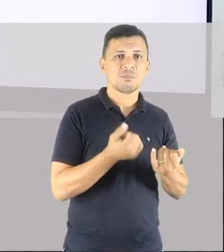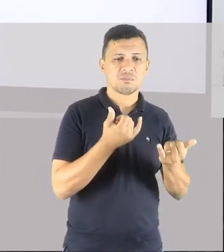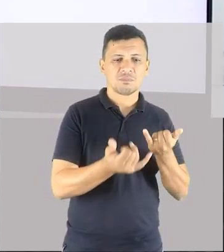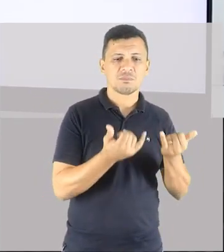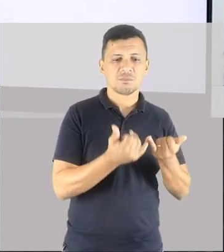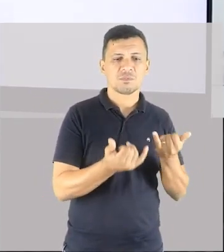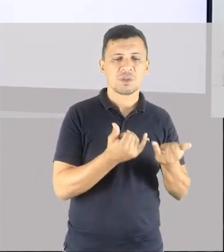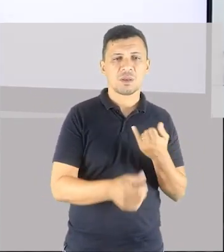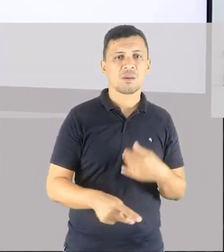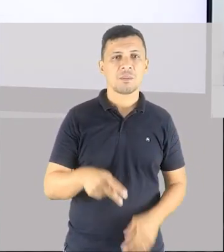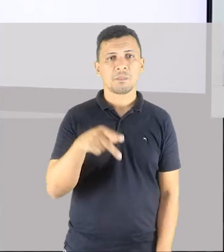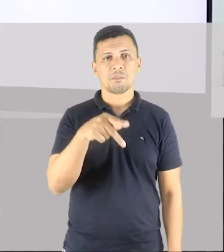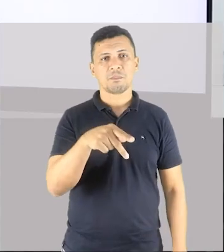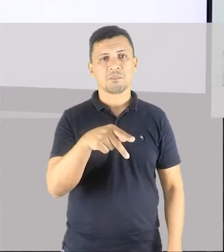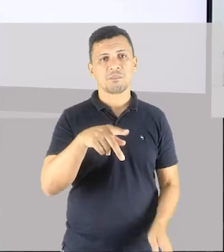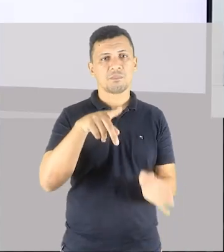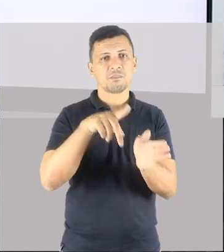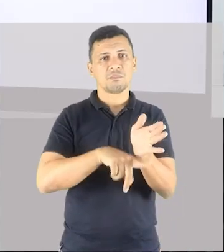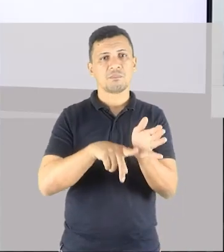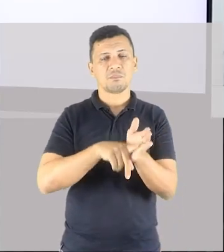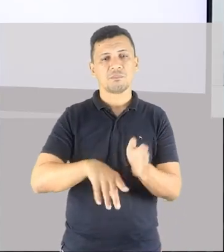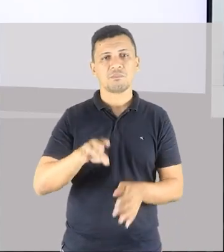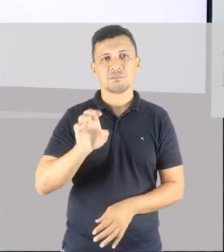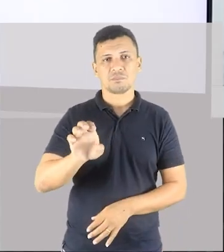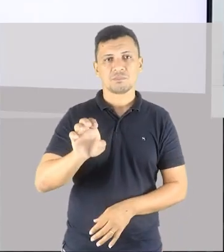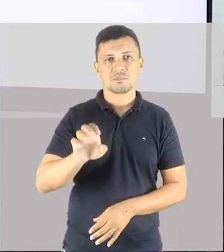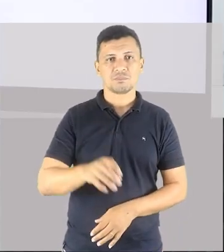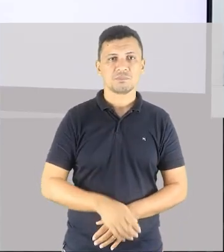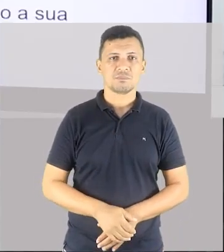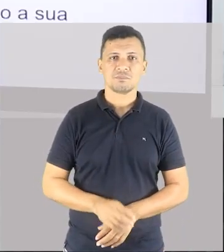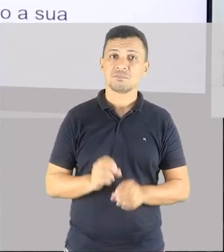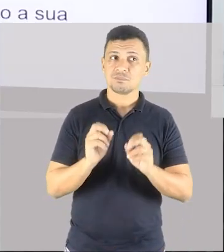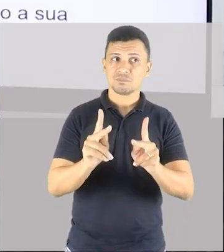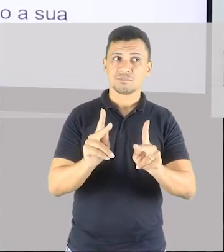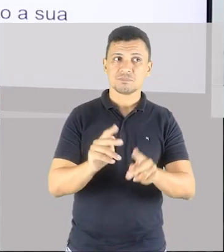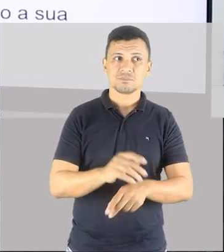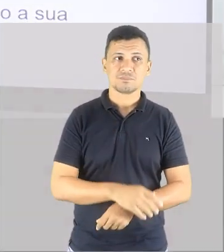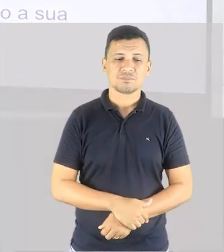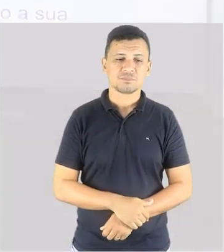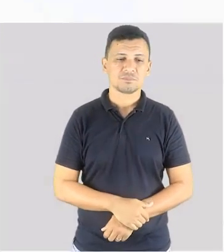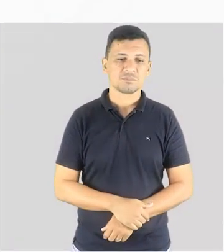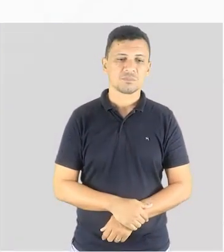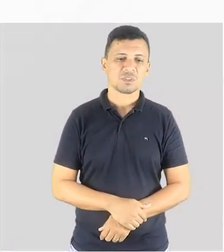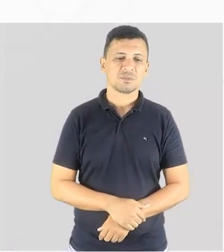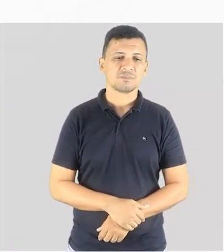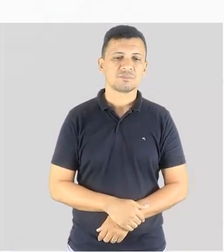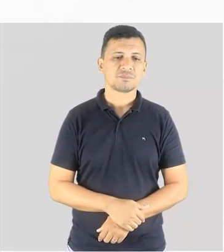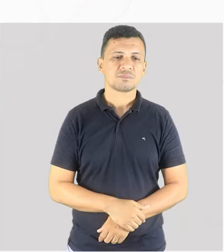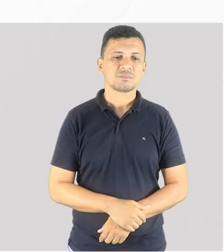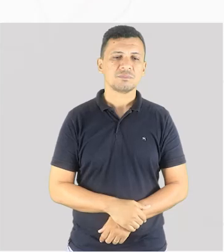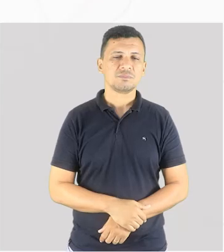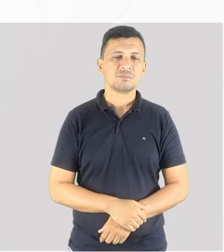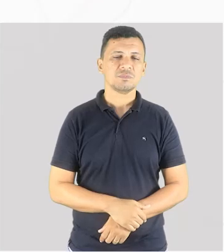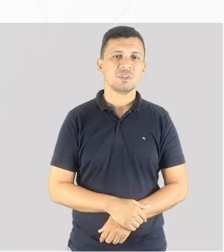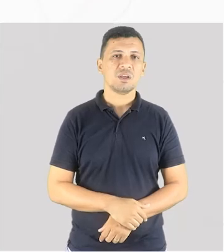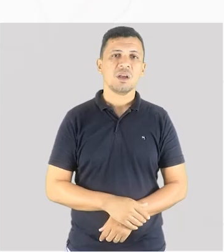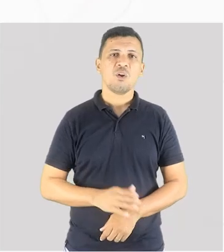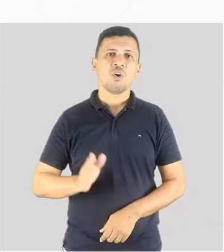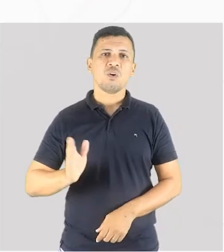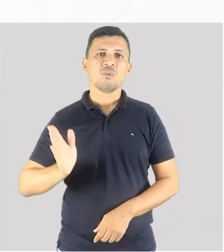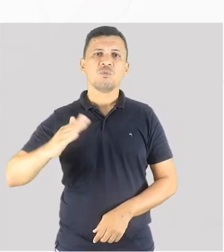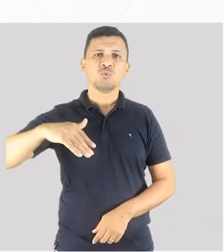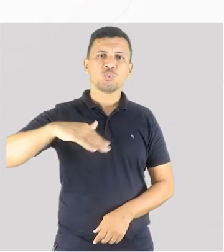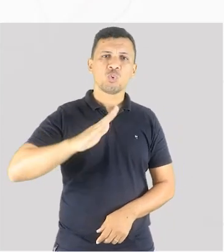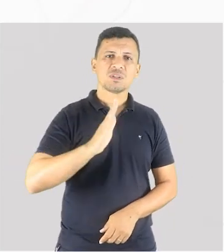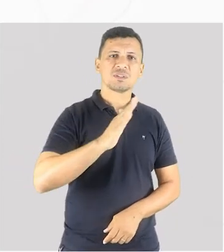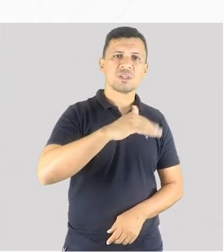empuxo, que mostra o quanto ficou leve. Belezinha? Tá. Agora, os casos de